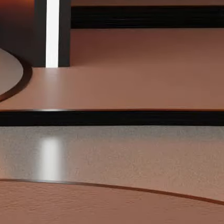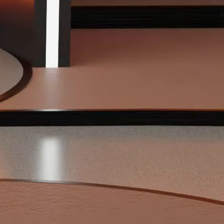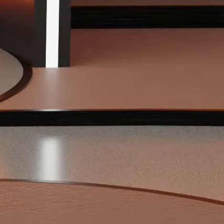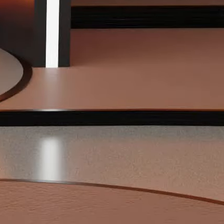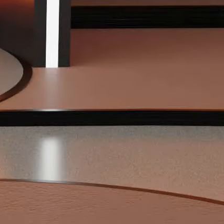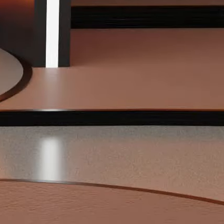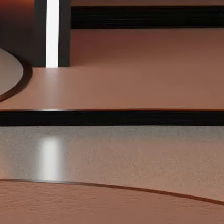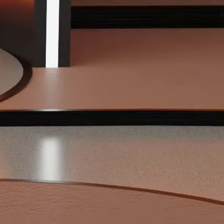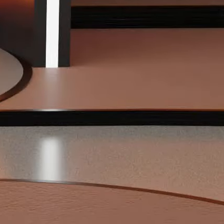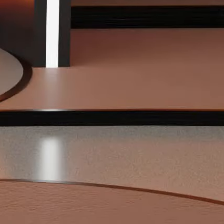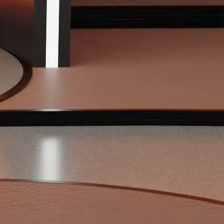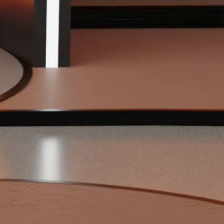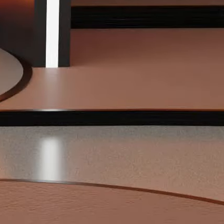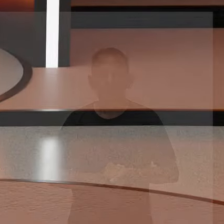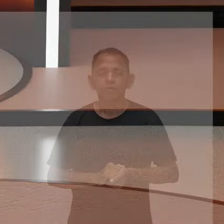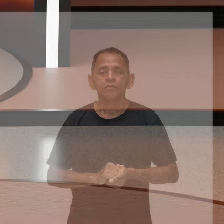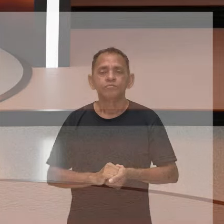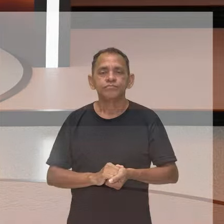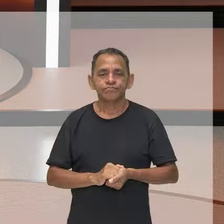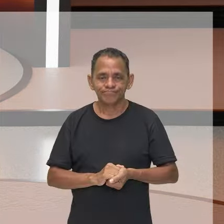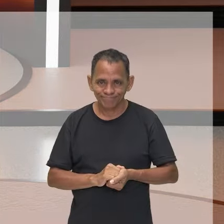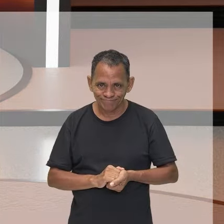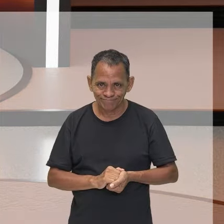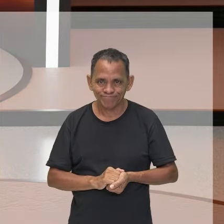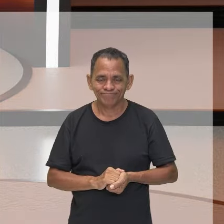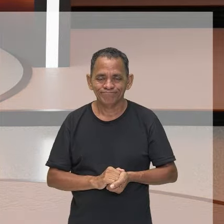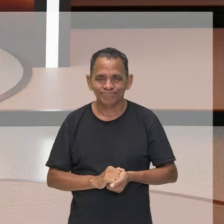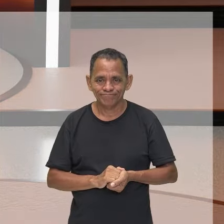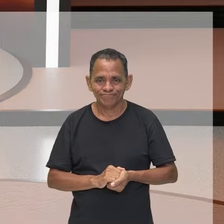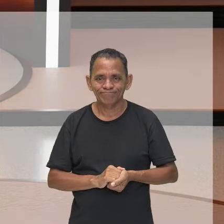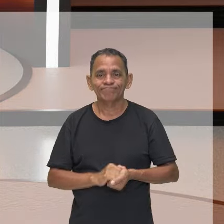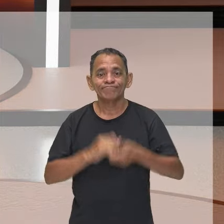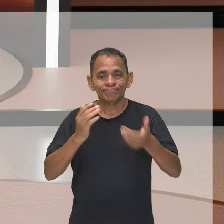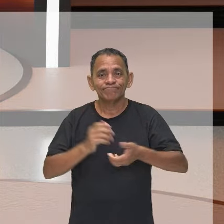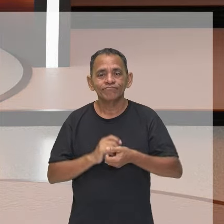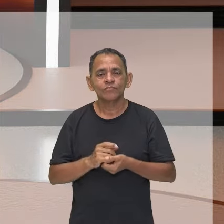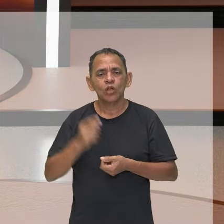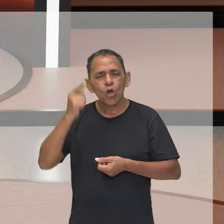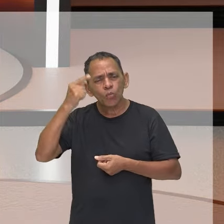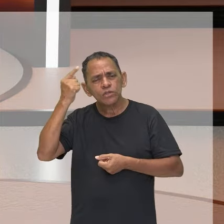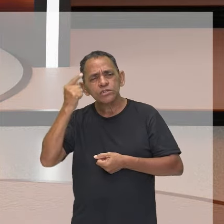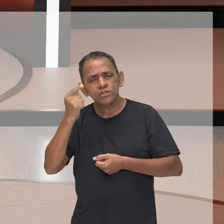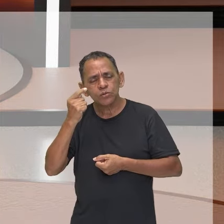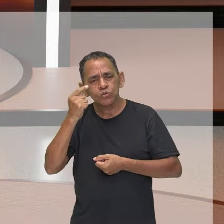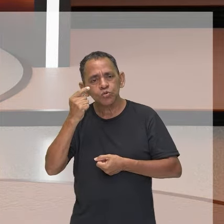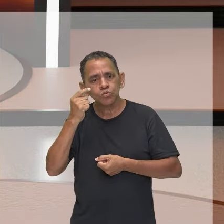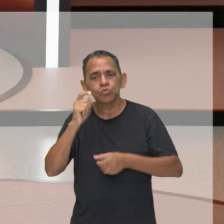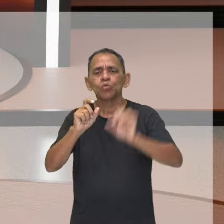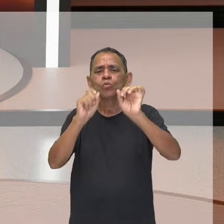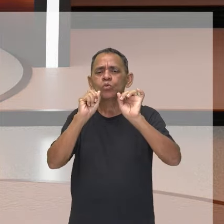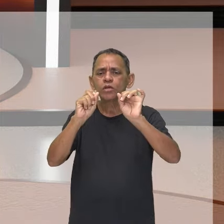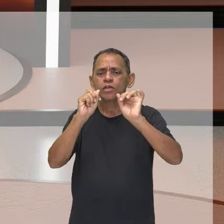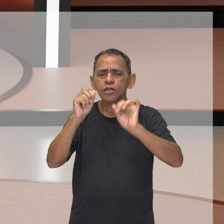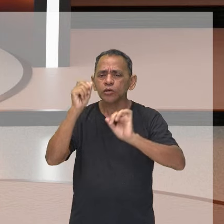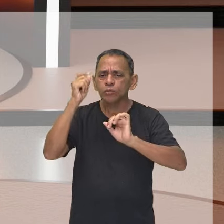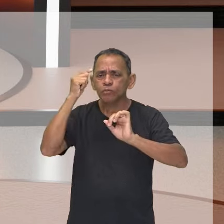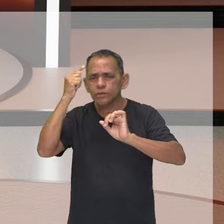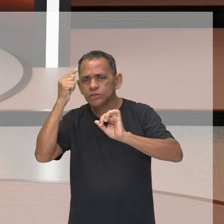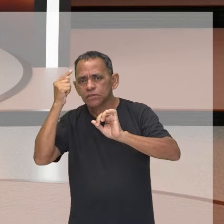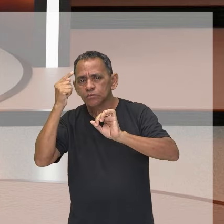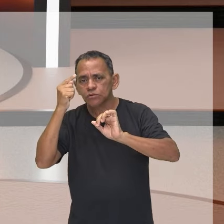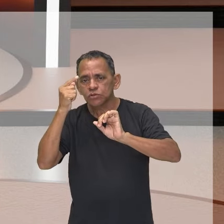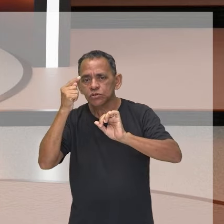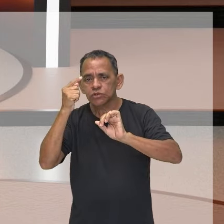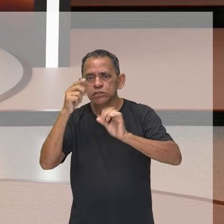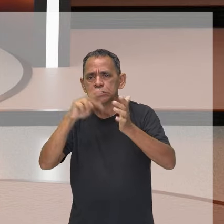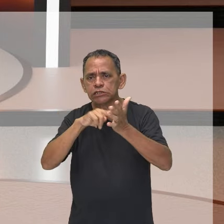O que pensamos? Como pensamos? De que maneira pensamos? O que é